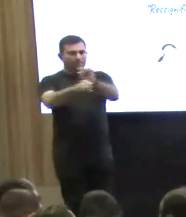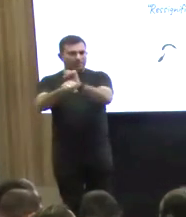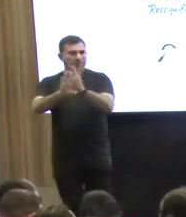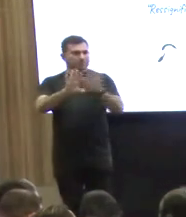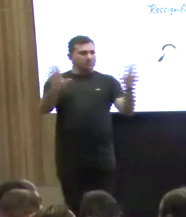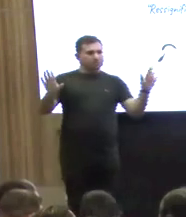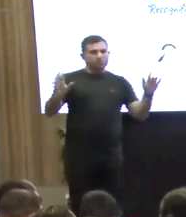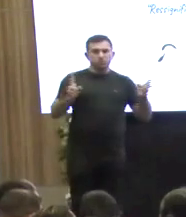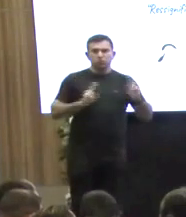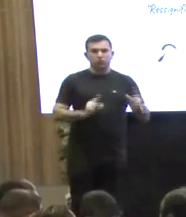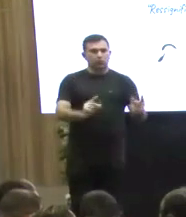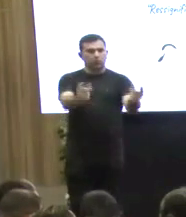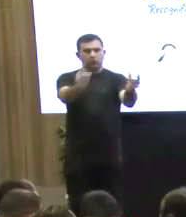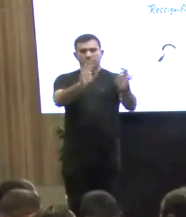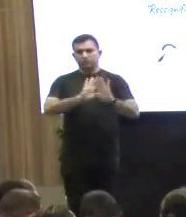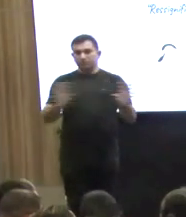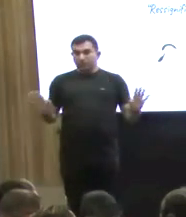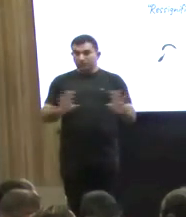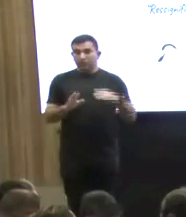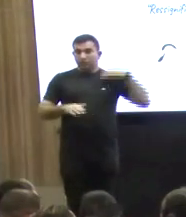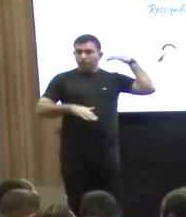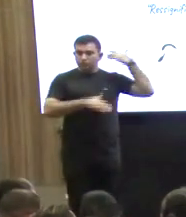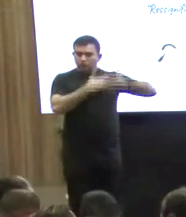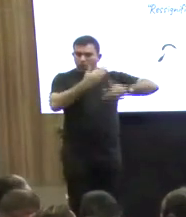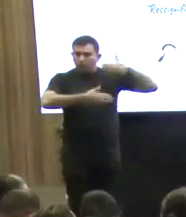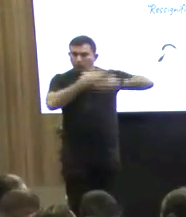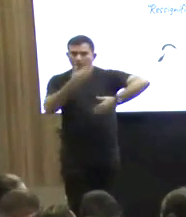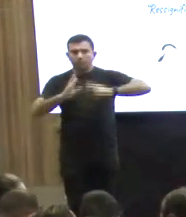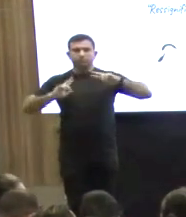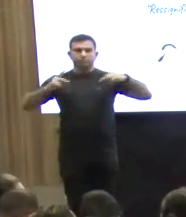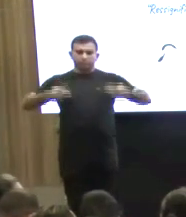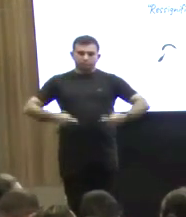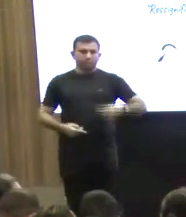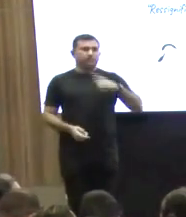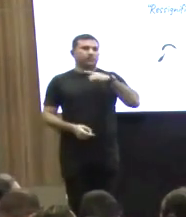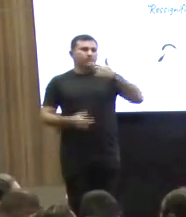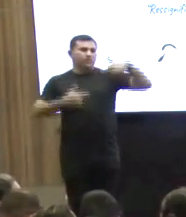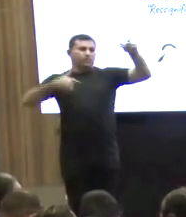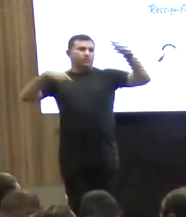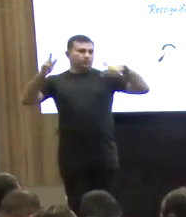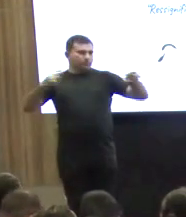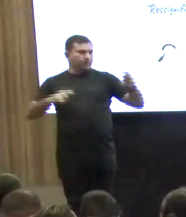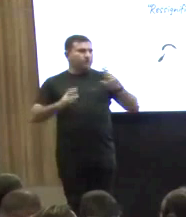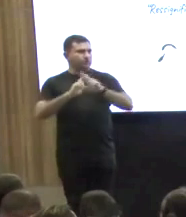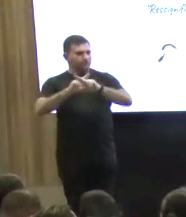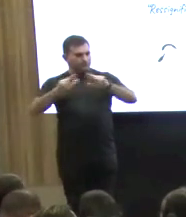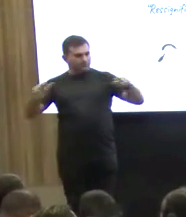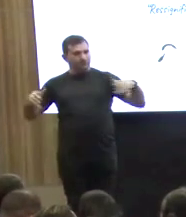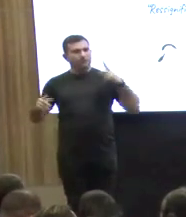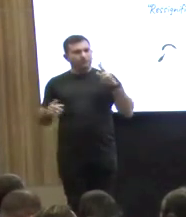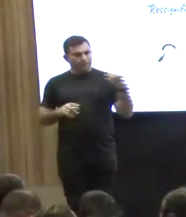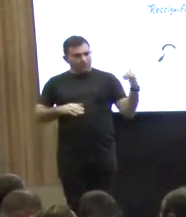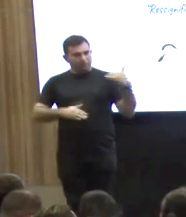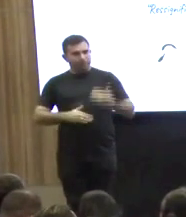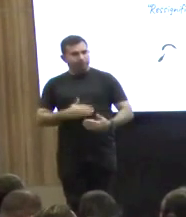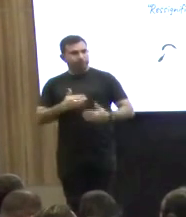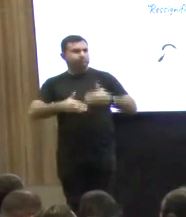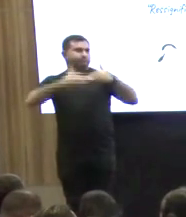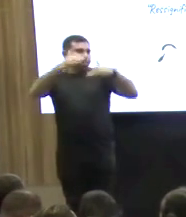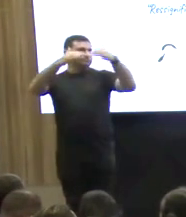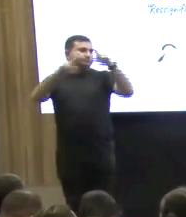do processo humano, do processo social, cultural, político, também outras diferenças vão sendo construídas. Isso é próprio do acontecer